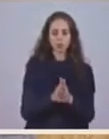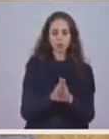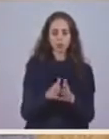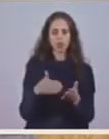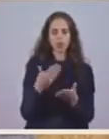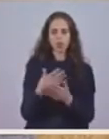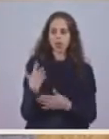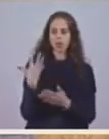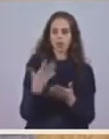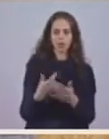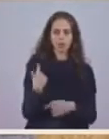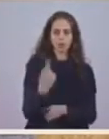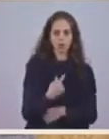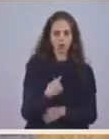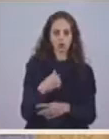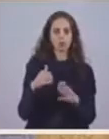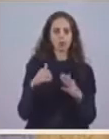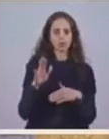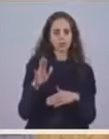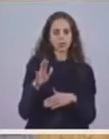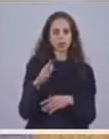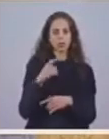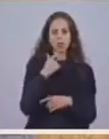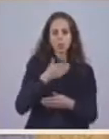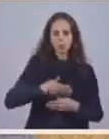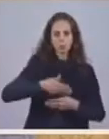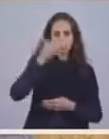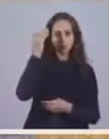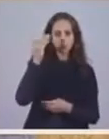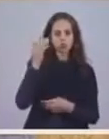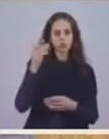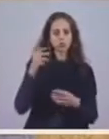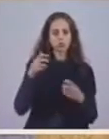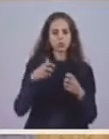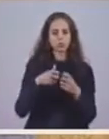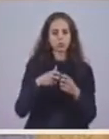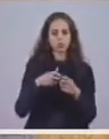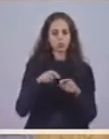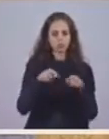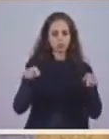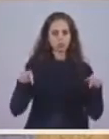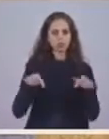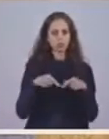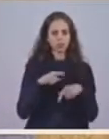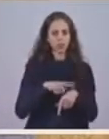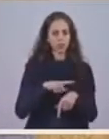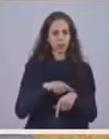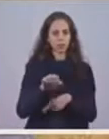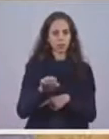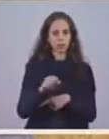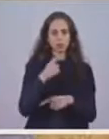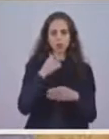até nós, ultrapassando os muros do tempo e do espaço, os muros